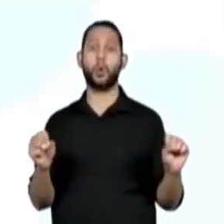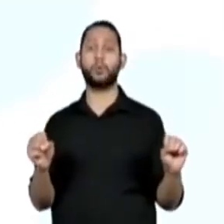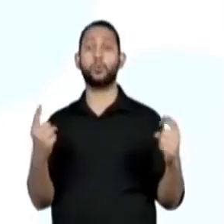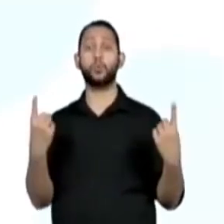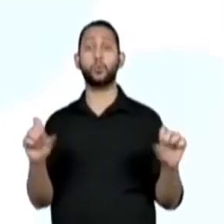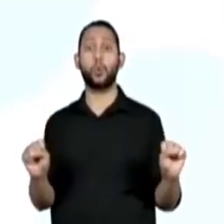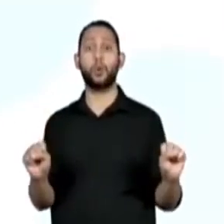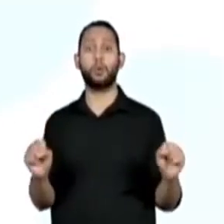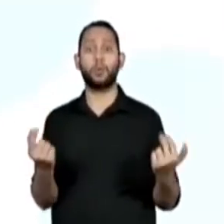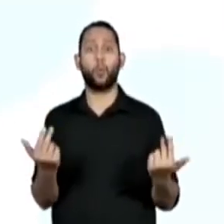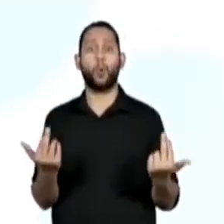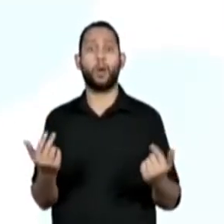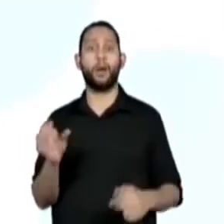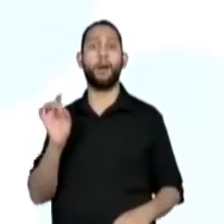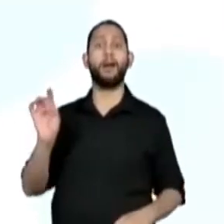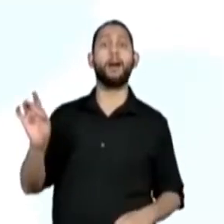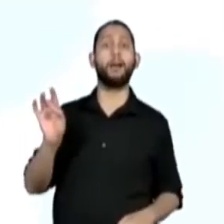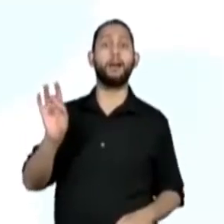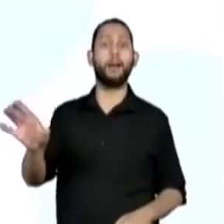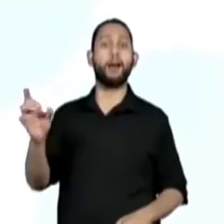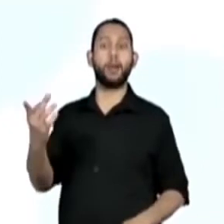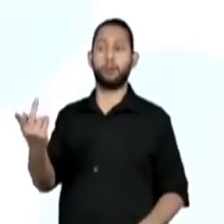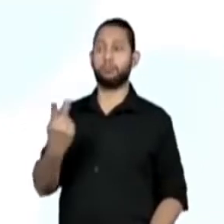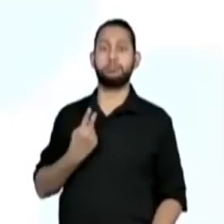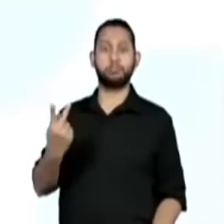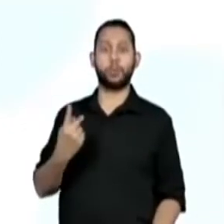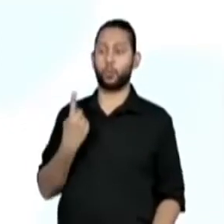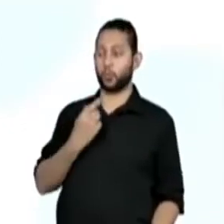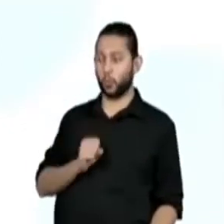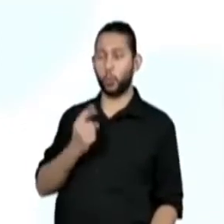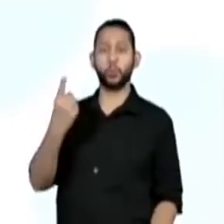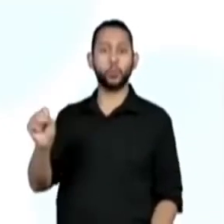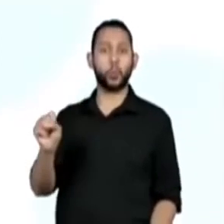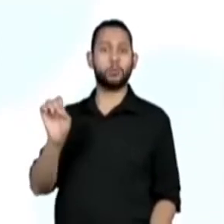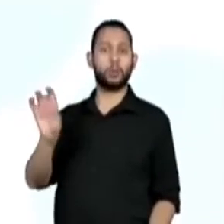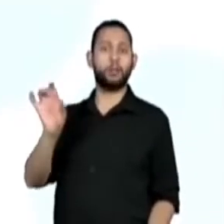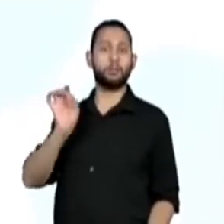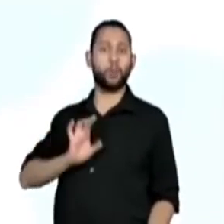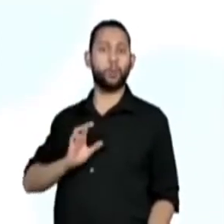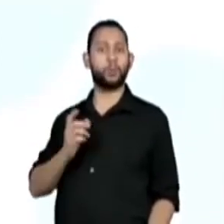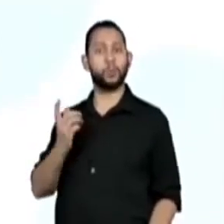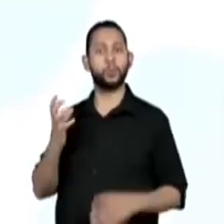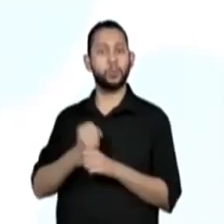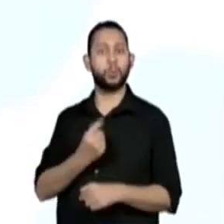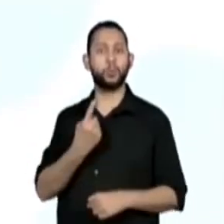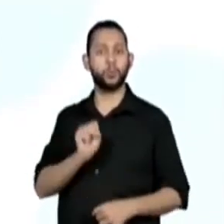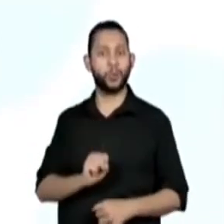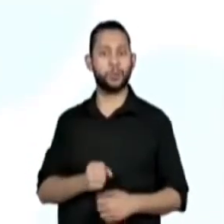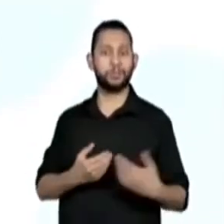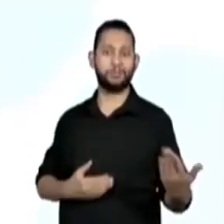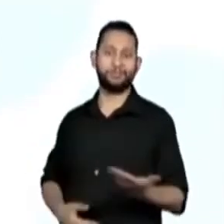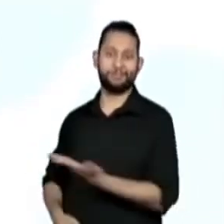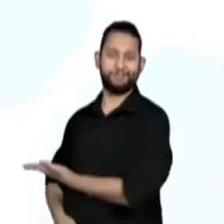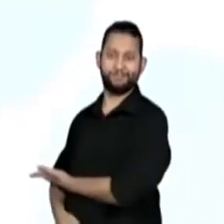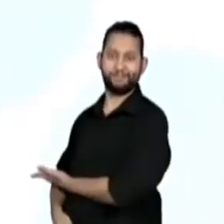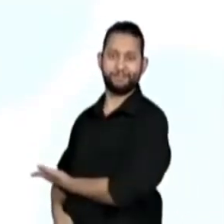bem turma deixou está no espaço vou escrever aqui não vai atrapalhar vocês tá